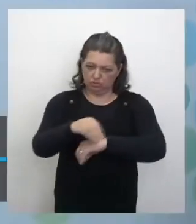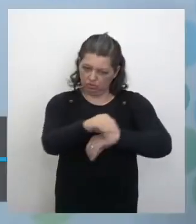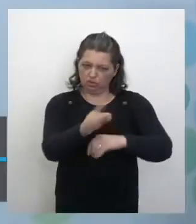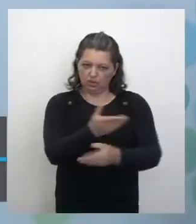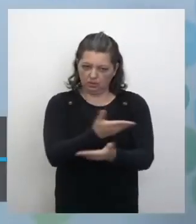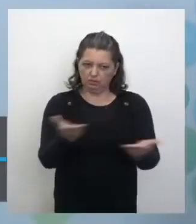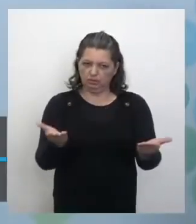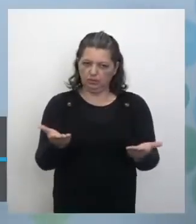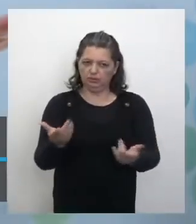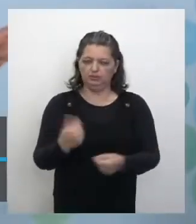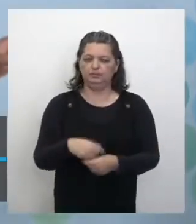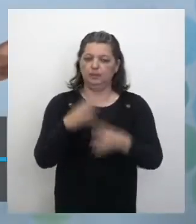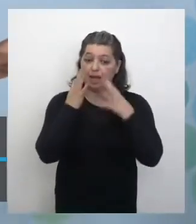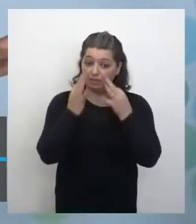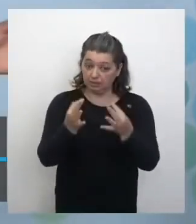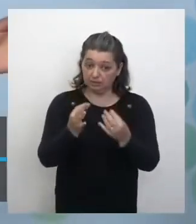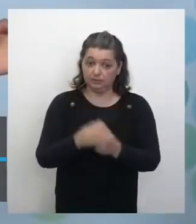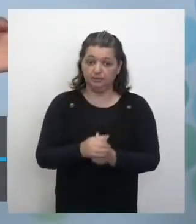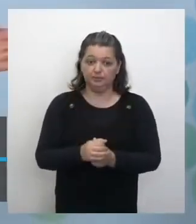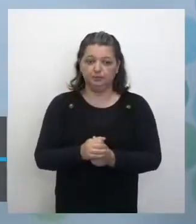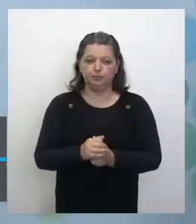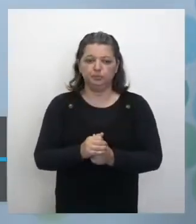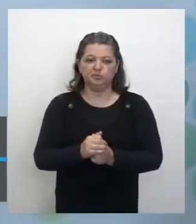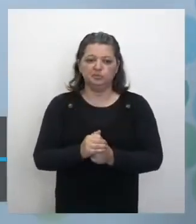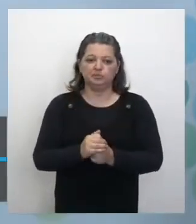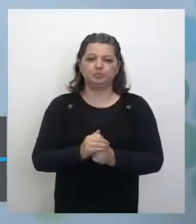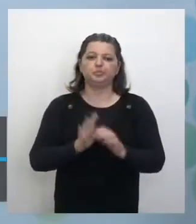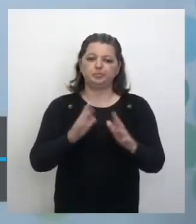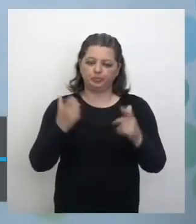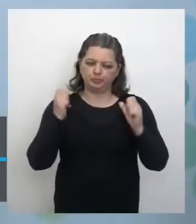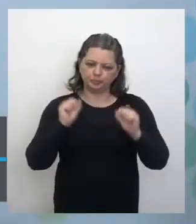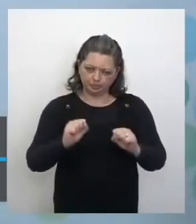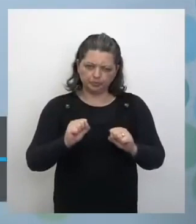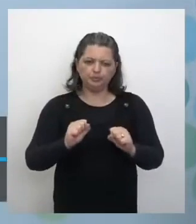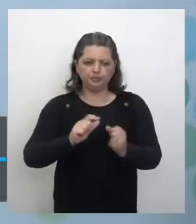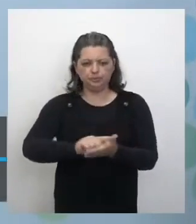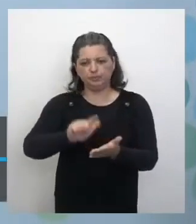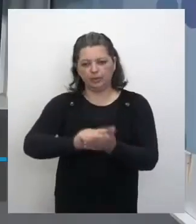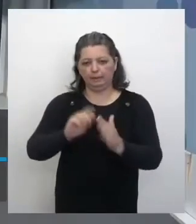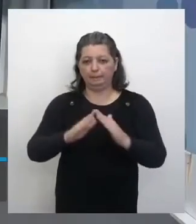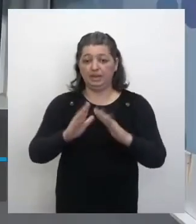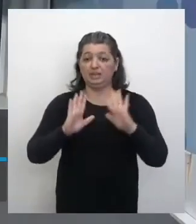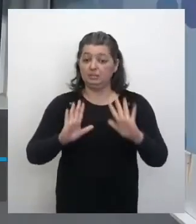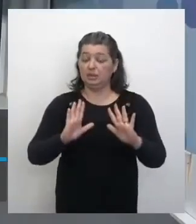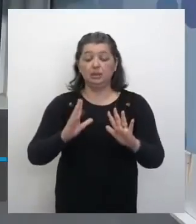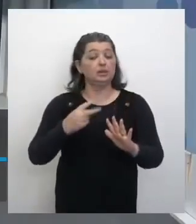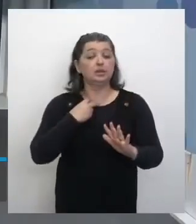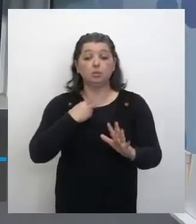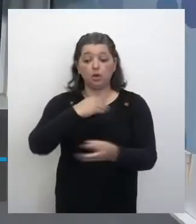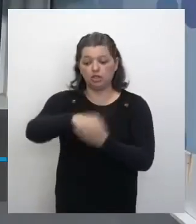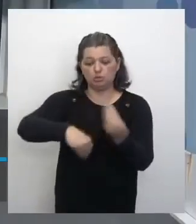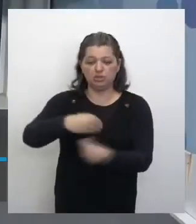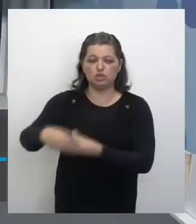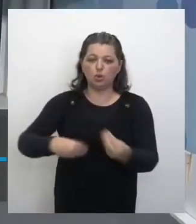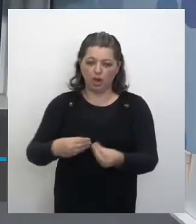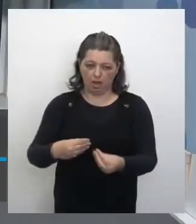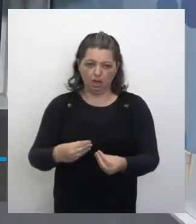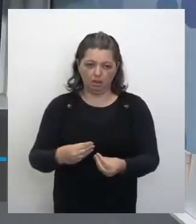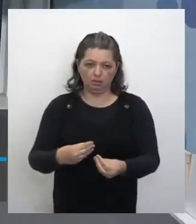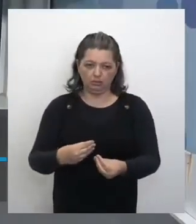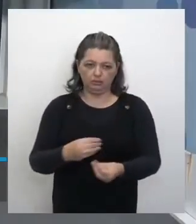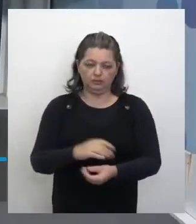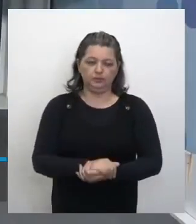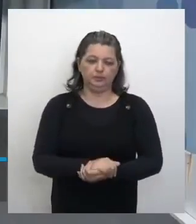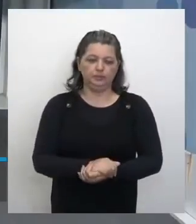Sim. todos atenção aí. Bom, agora não quer dizer que não vai mais limpar a casa, né, galera? Não, Só tem que limpar, mas sem misturar. seguir a recomendação do fabricante.